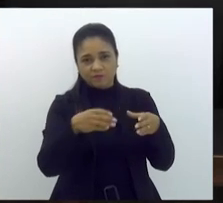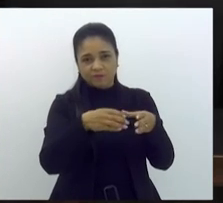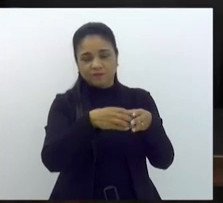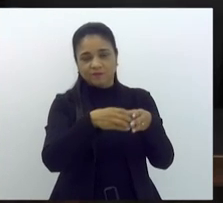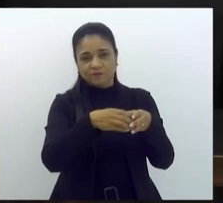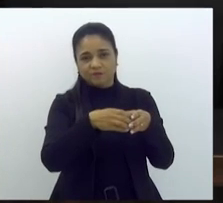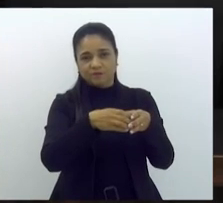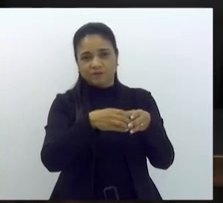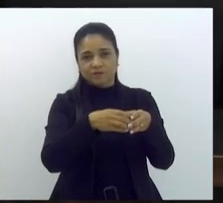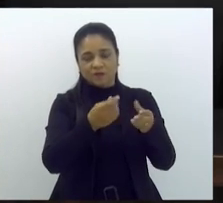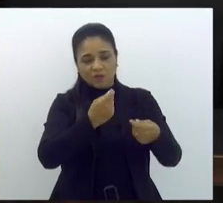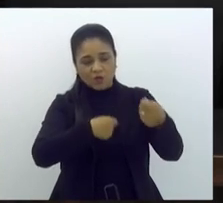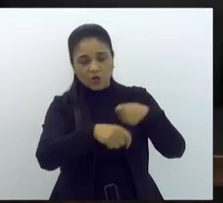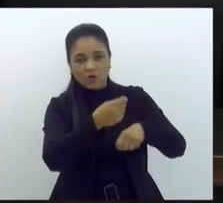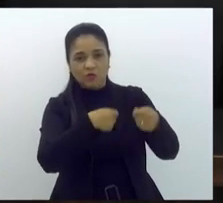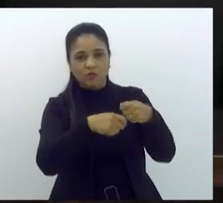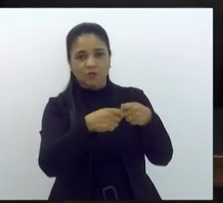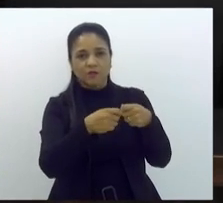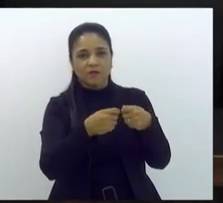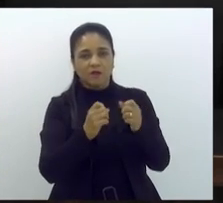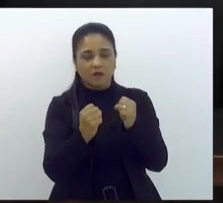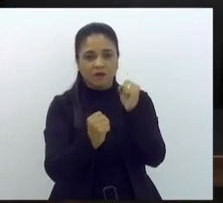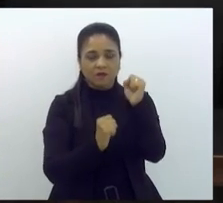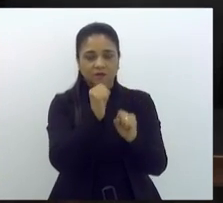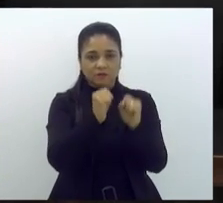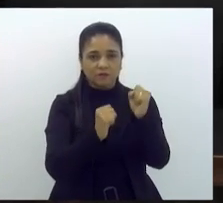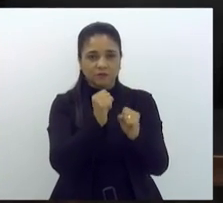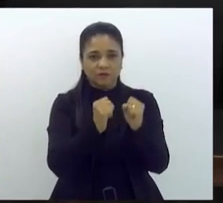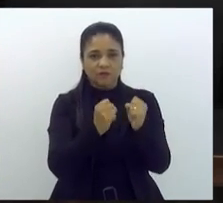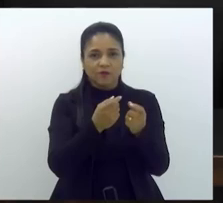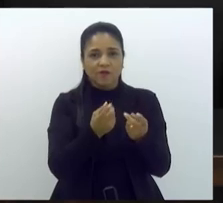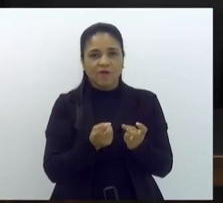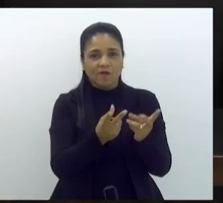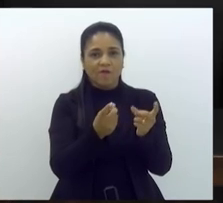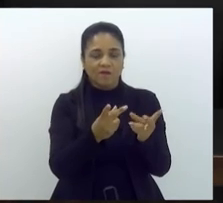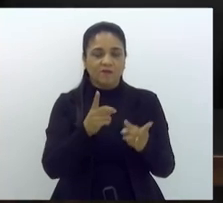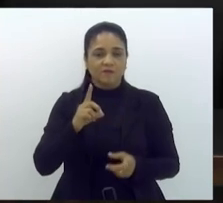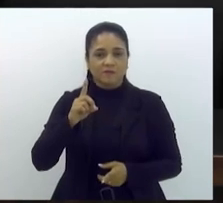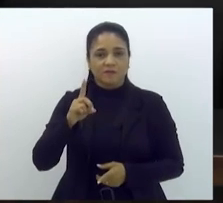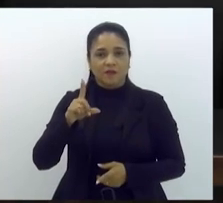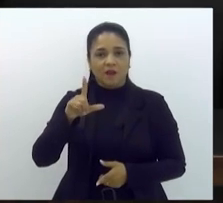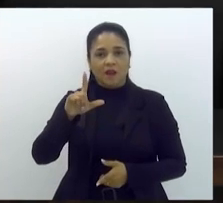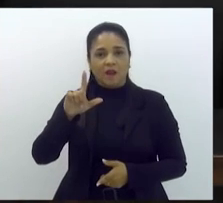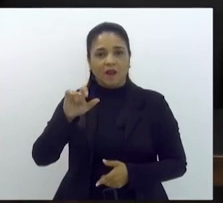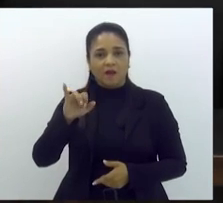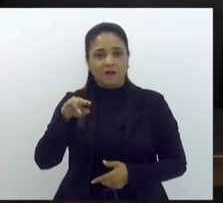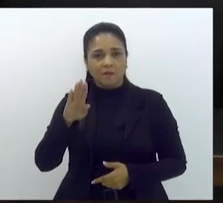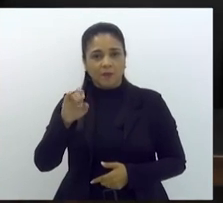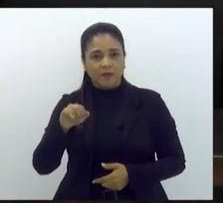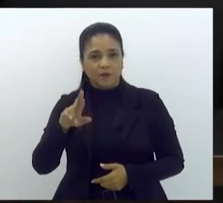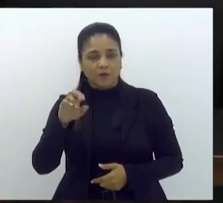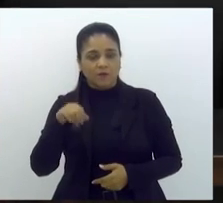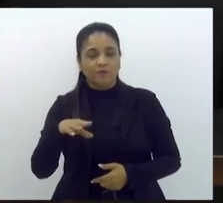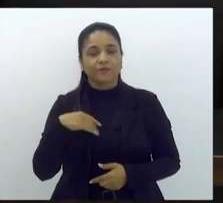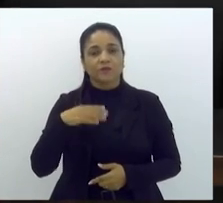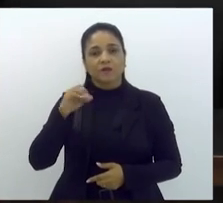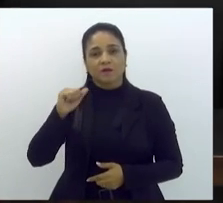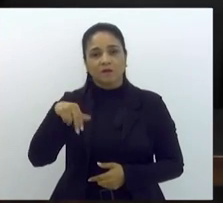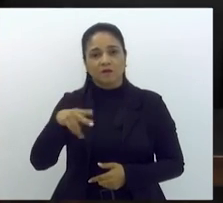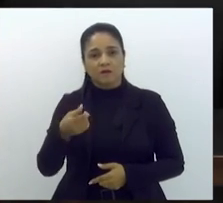economia e Indústria e Comércio Daniel libelon Anderson Moraes